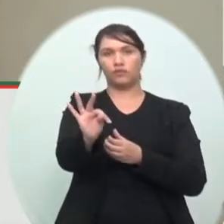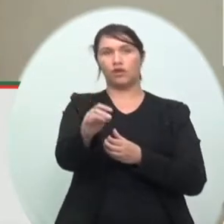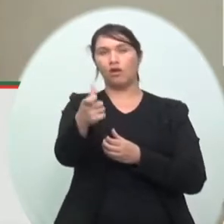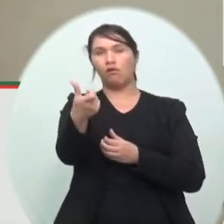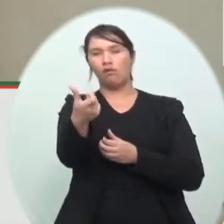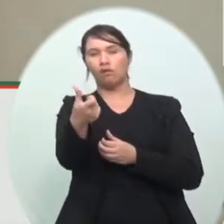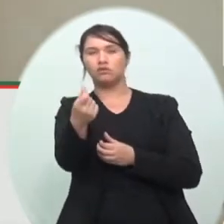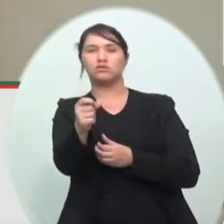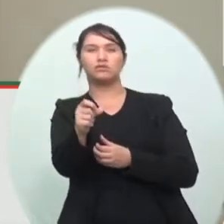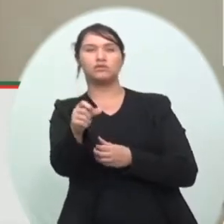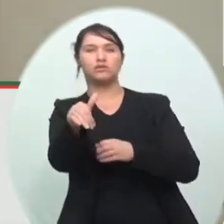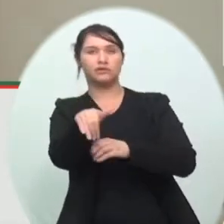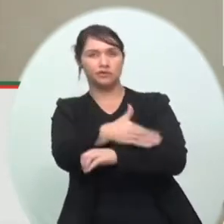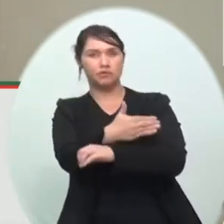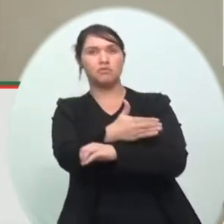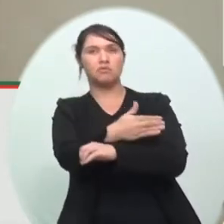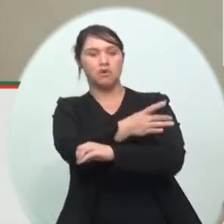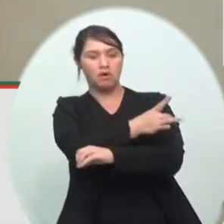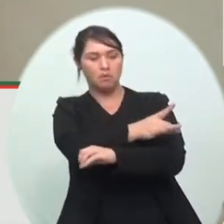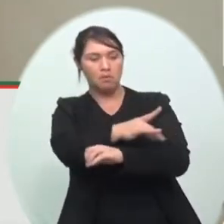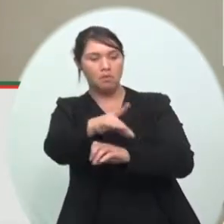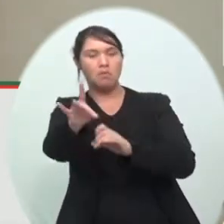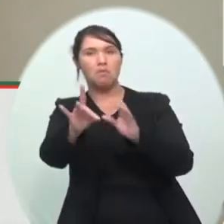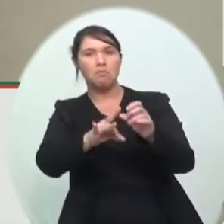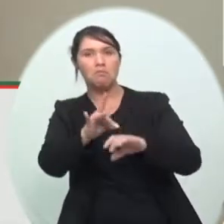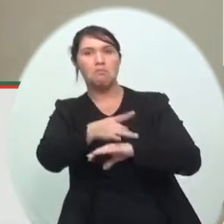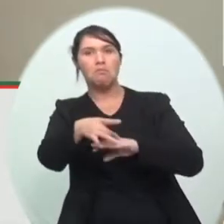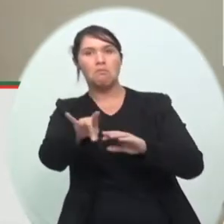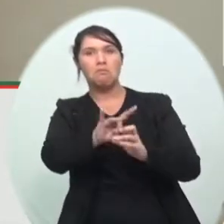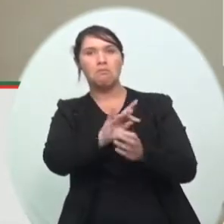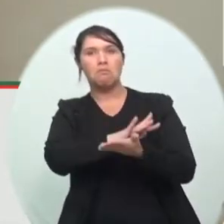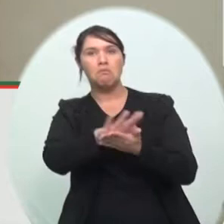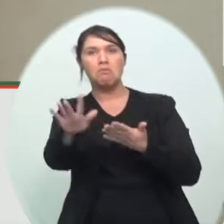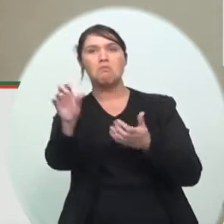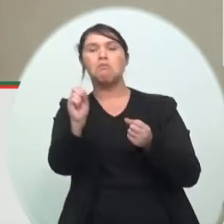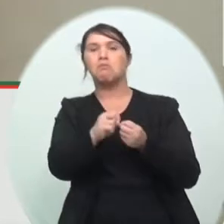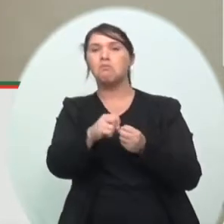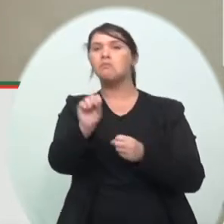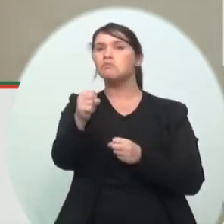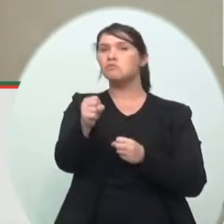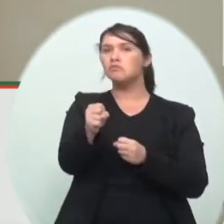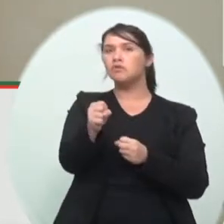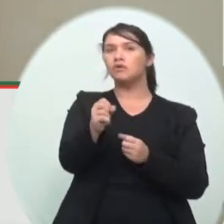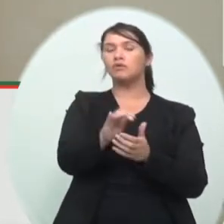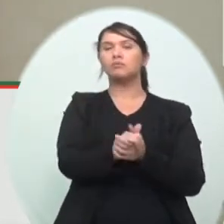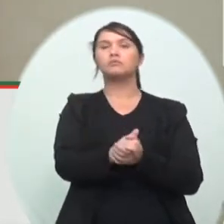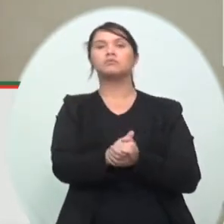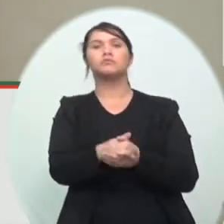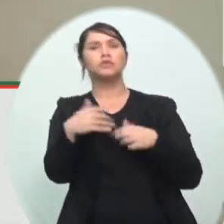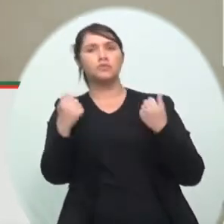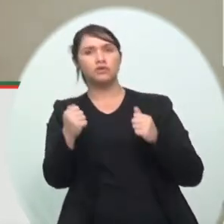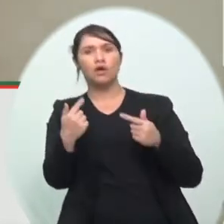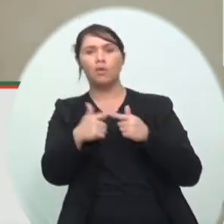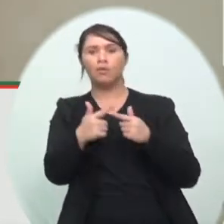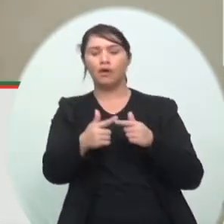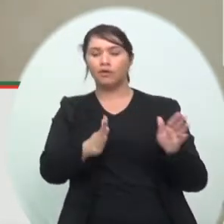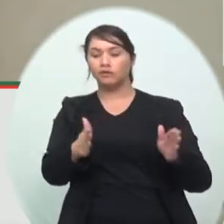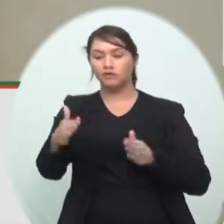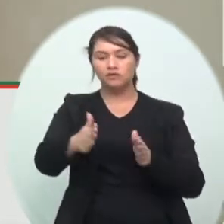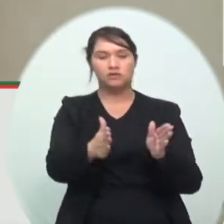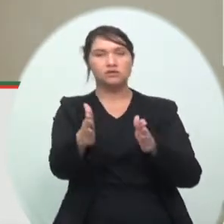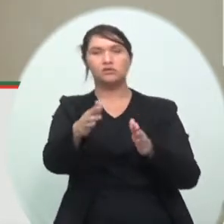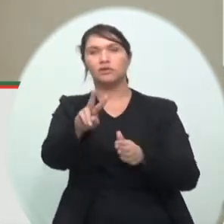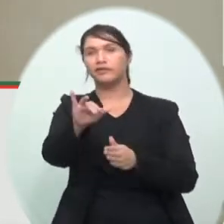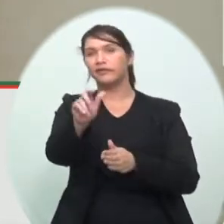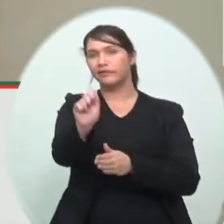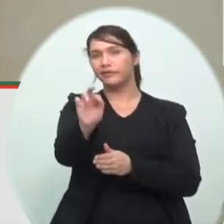ruas, merecidas, porque fazem parte, da acessibilidade ali da Via Rápida, e o bairro